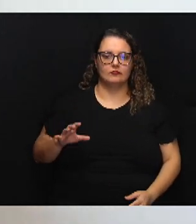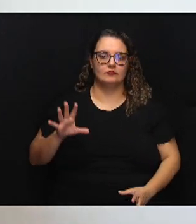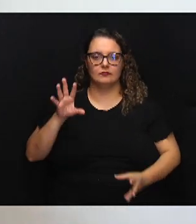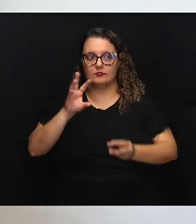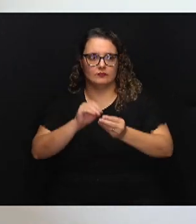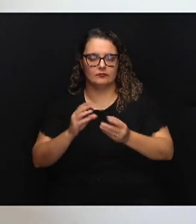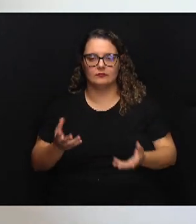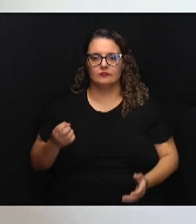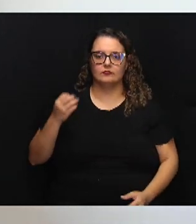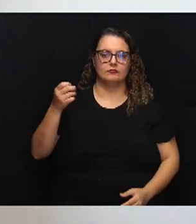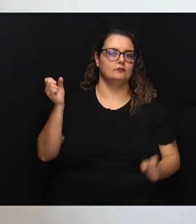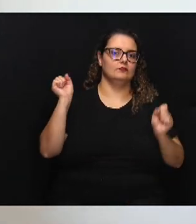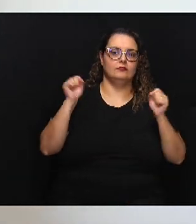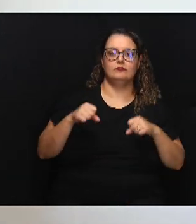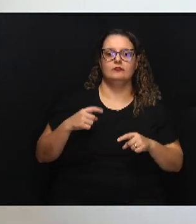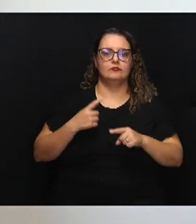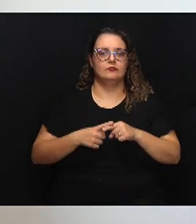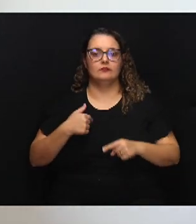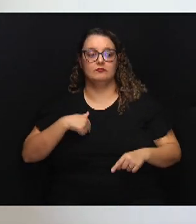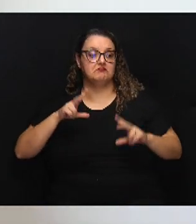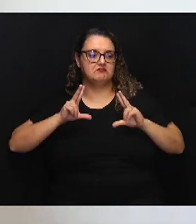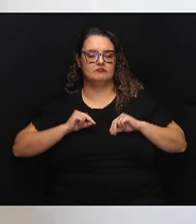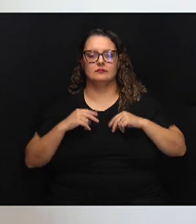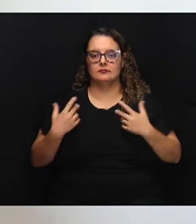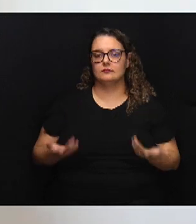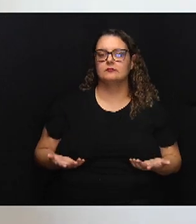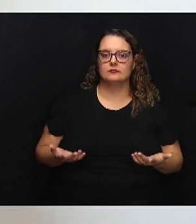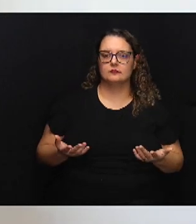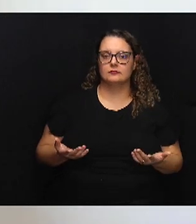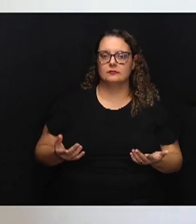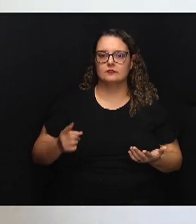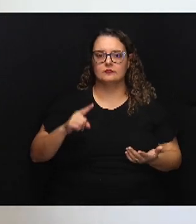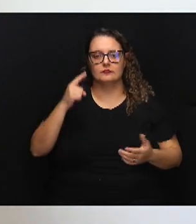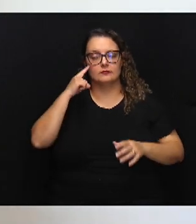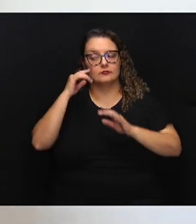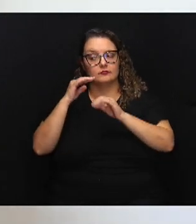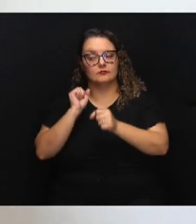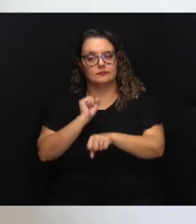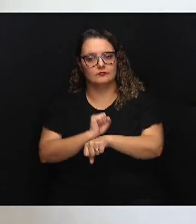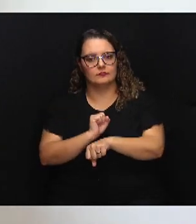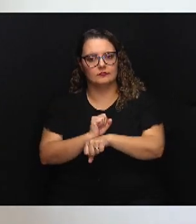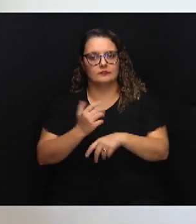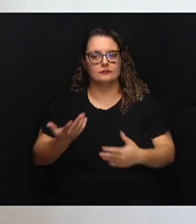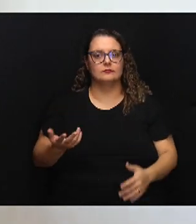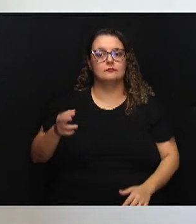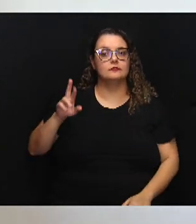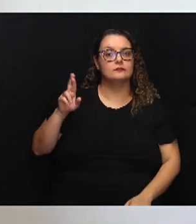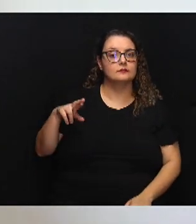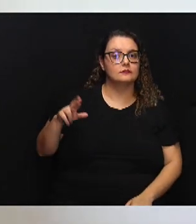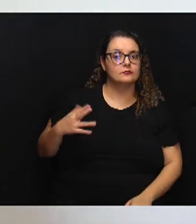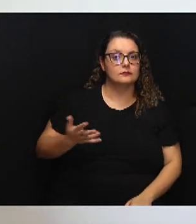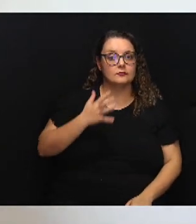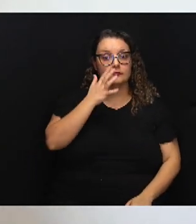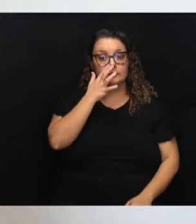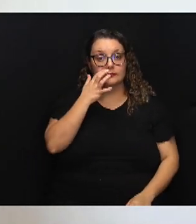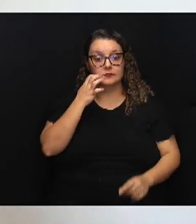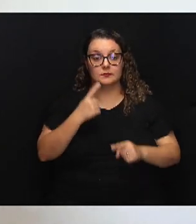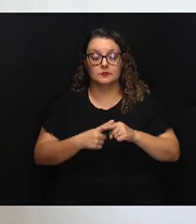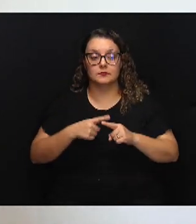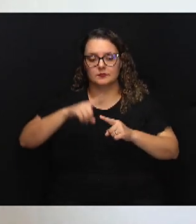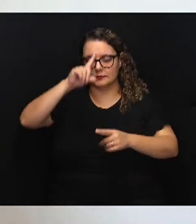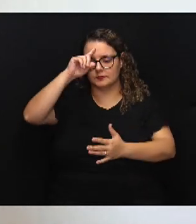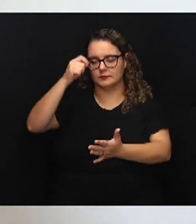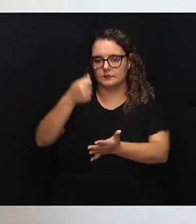vou ver assim, porque eu mereço. Enfim, e não para pensar um pouco mais racionalmente o porquê dessa tomada